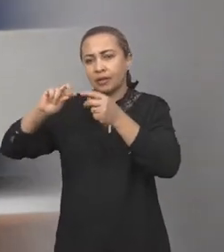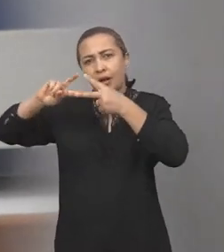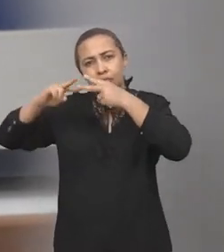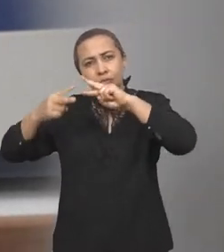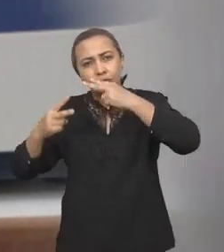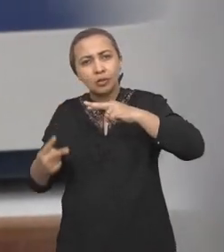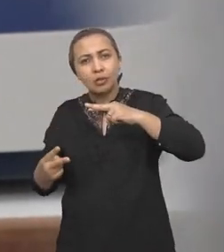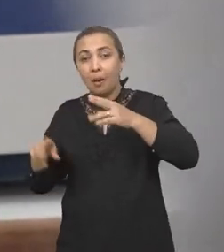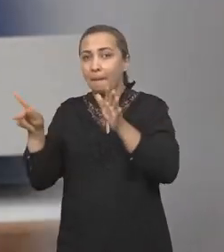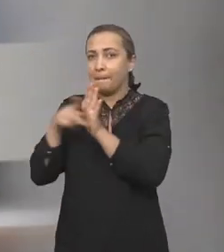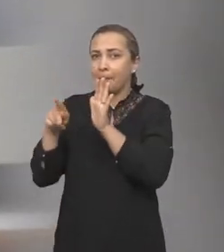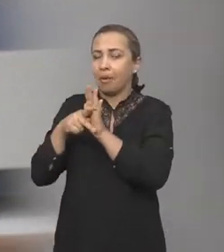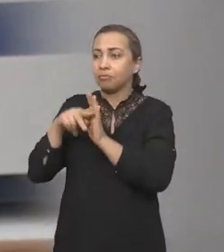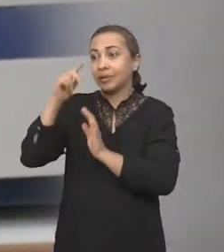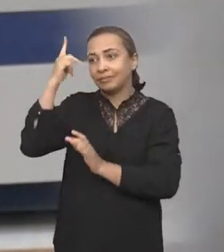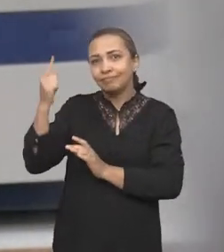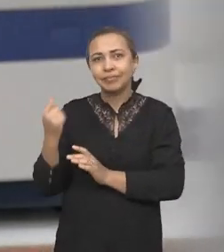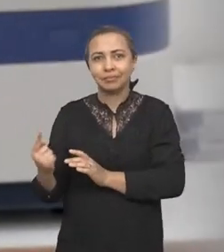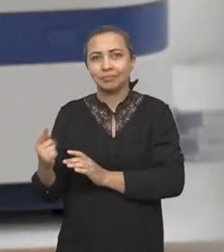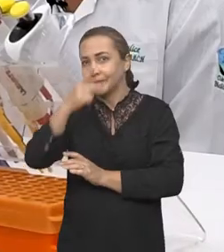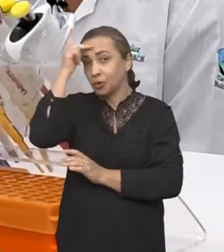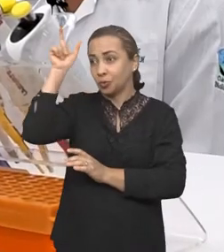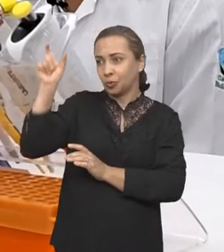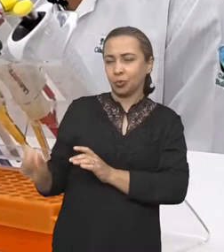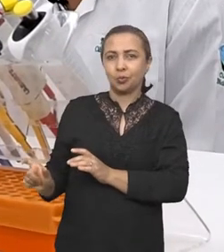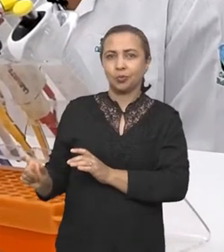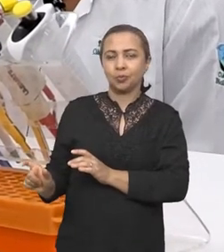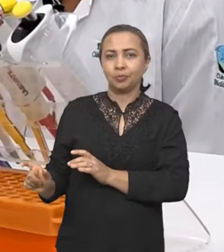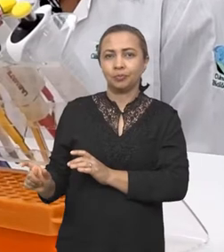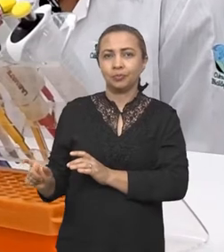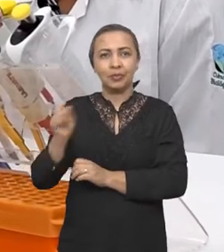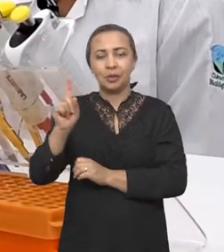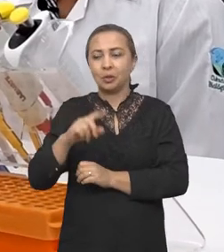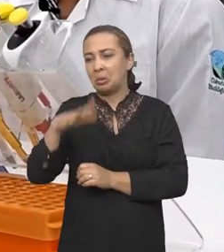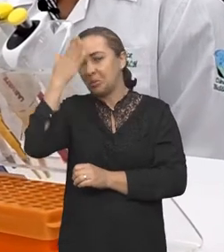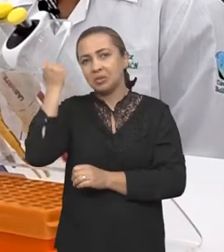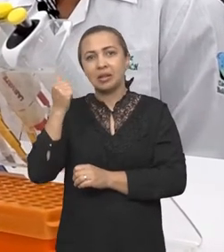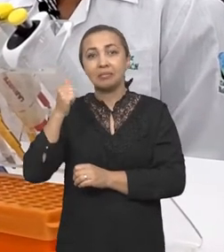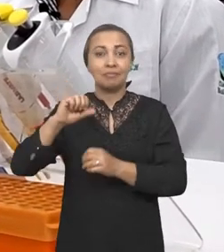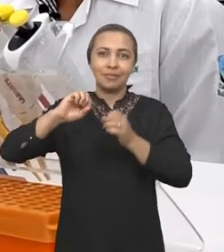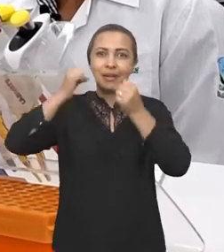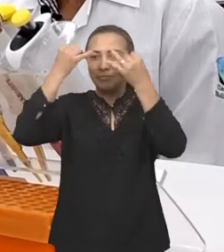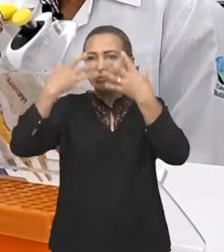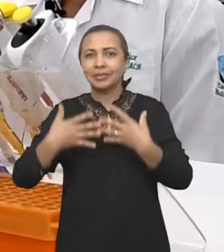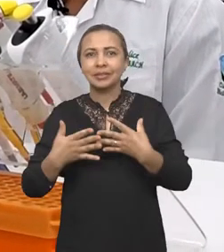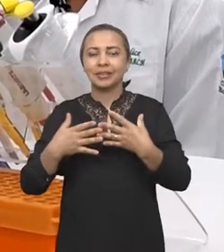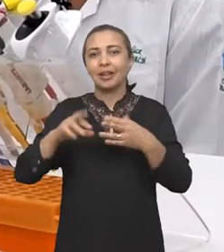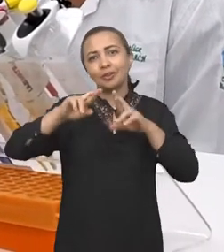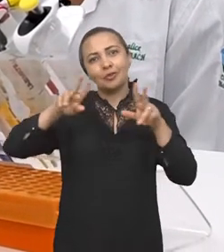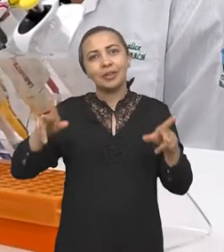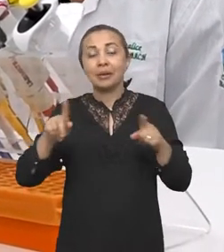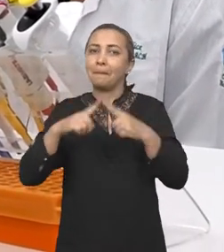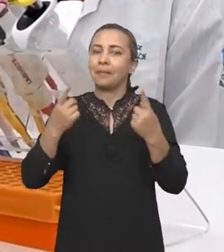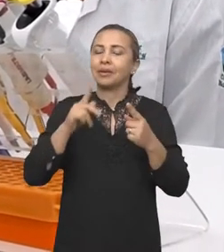conformação genética própria daquele organismo. Então, você não chega a distingui-los em espécies, mas